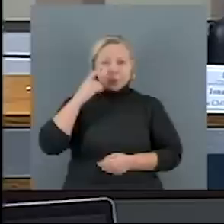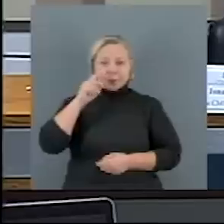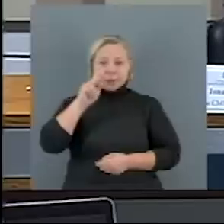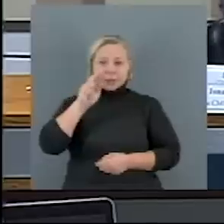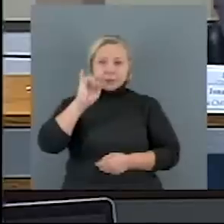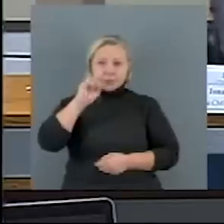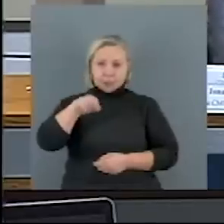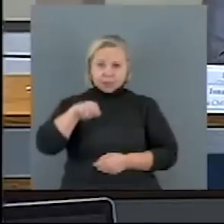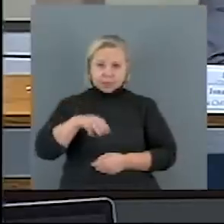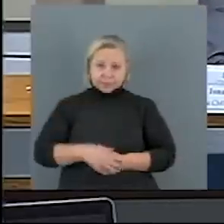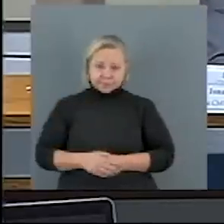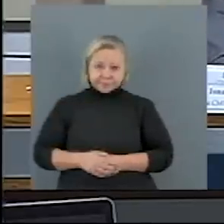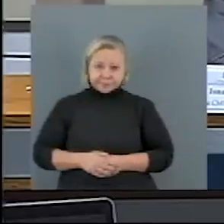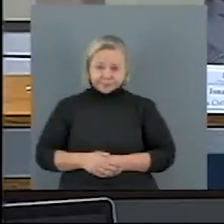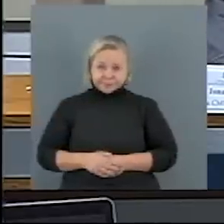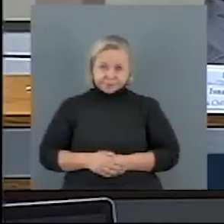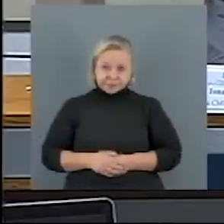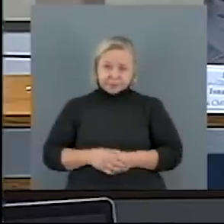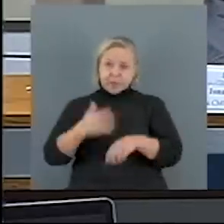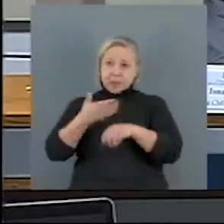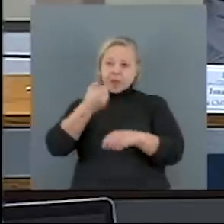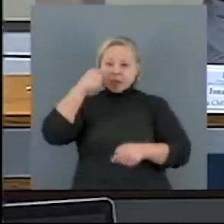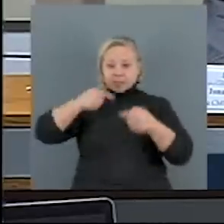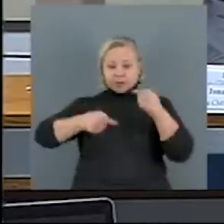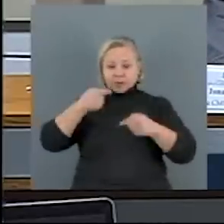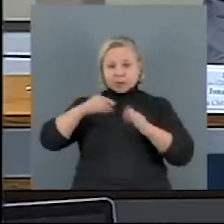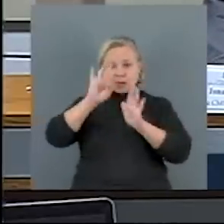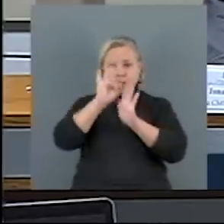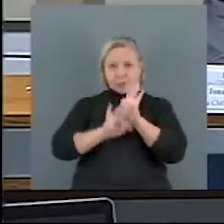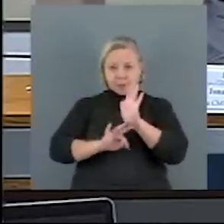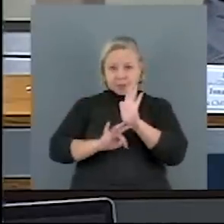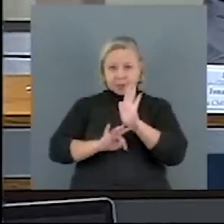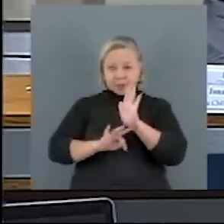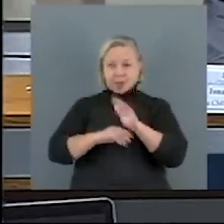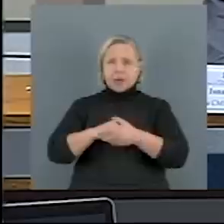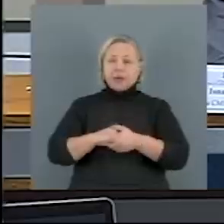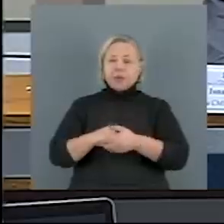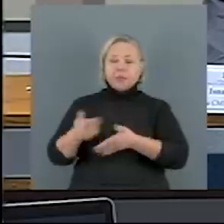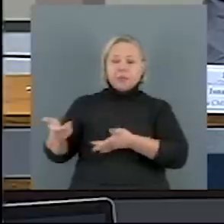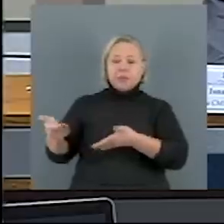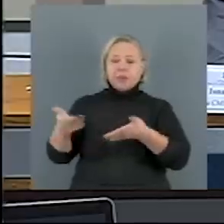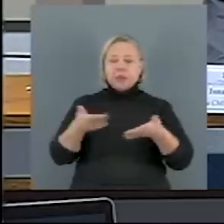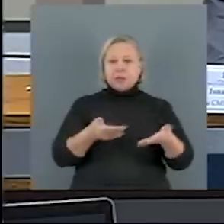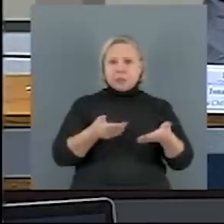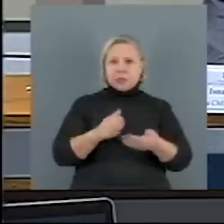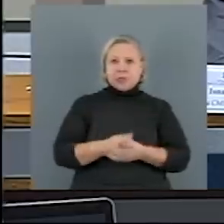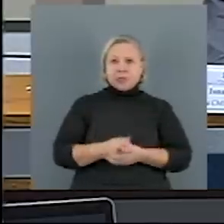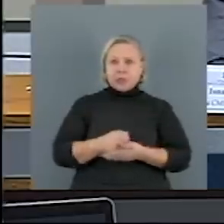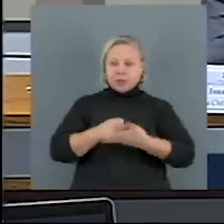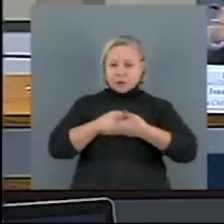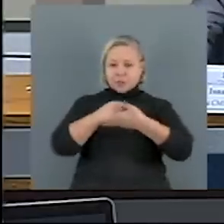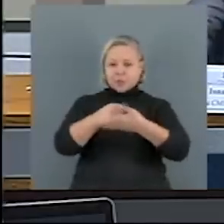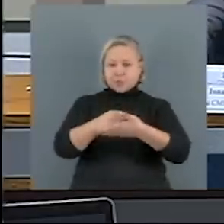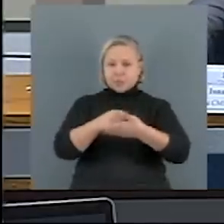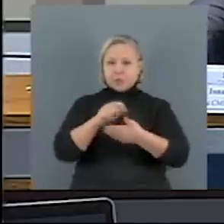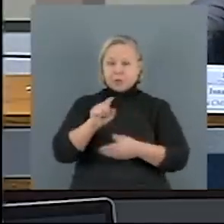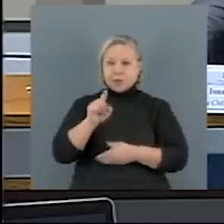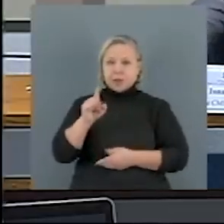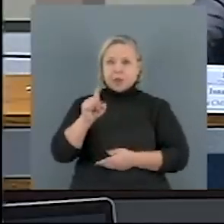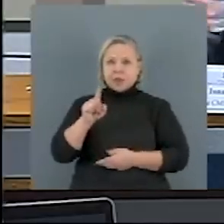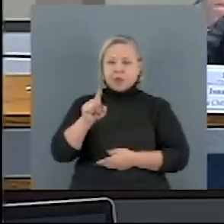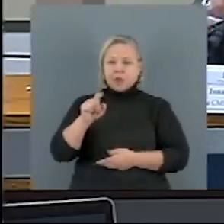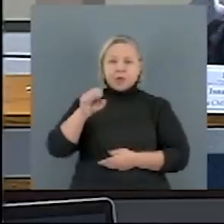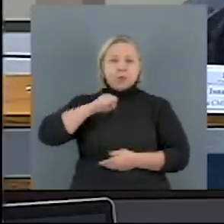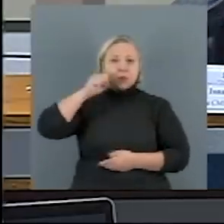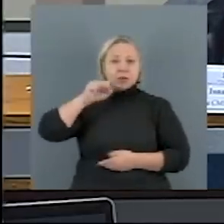esclarecer. Antes de discutir a matéria no mérito, eu queria trazer uma questão de ordem corroborando aquilo que o senador Girão